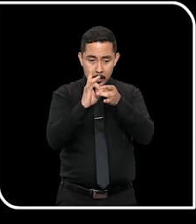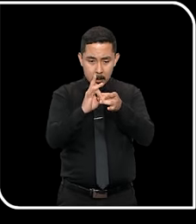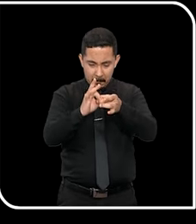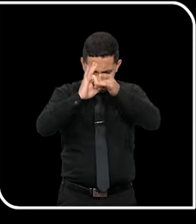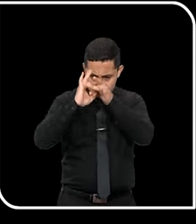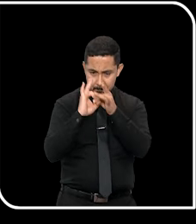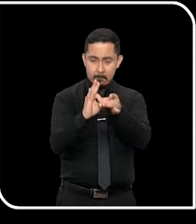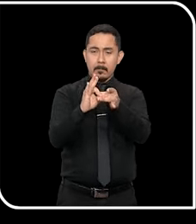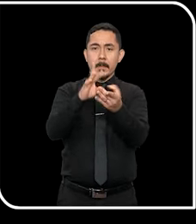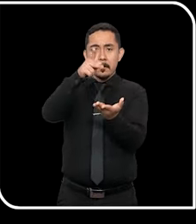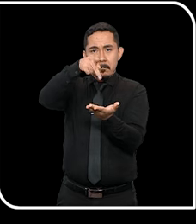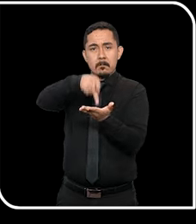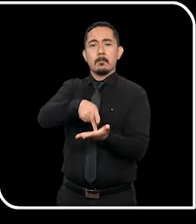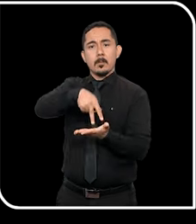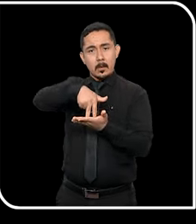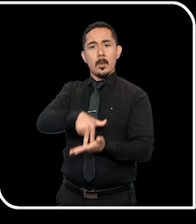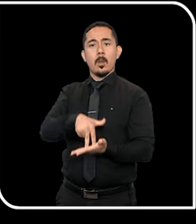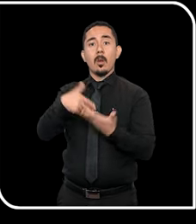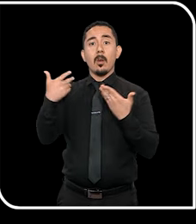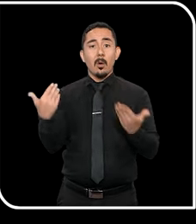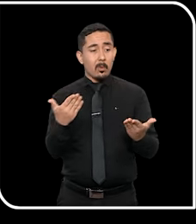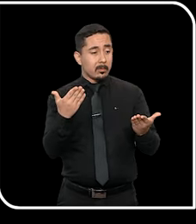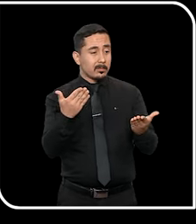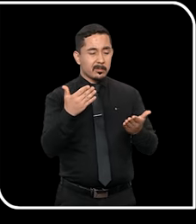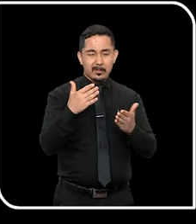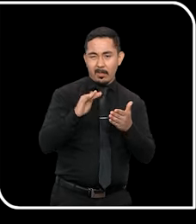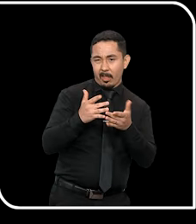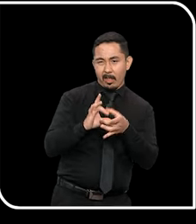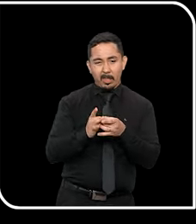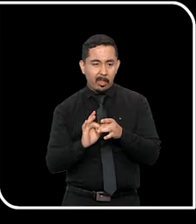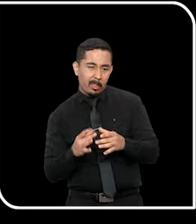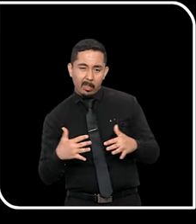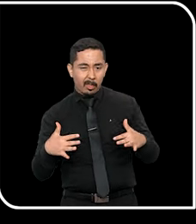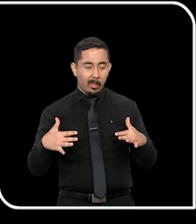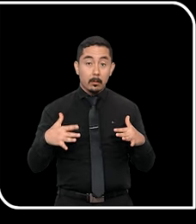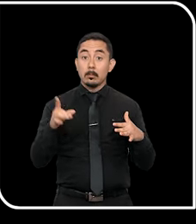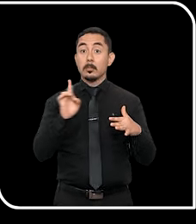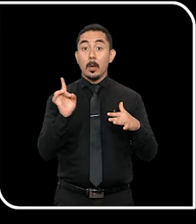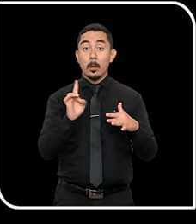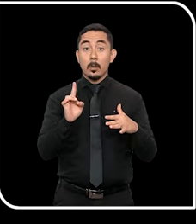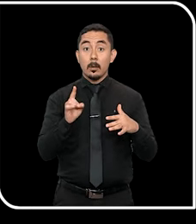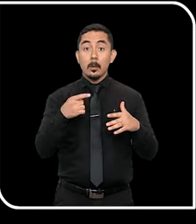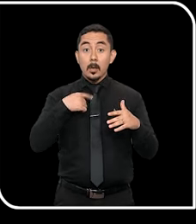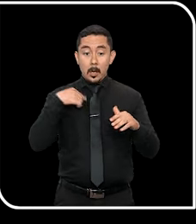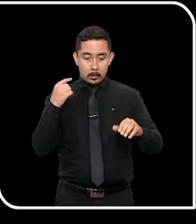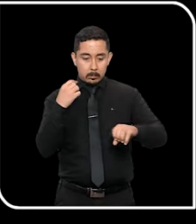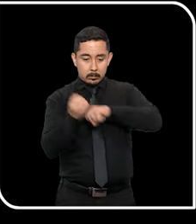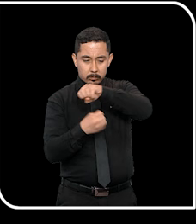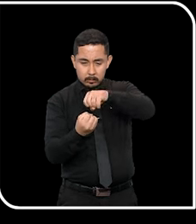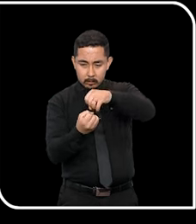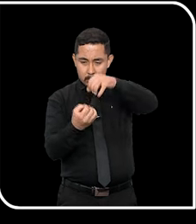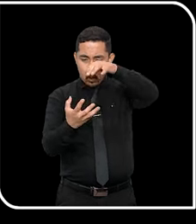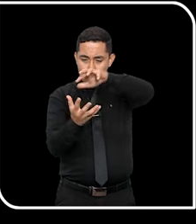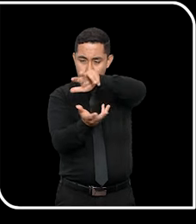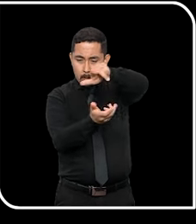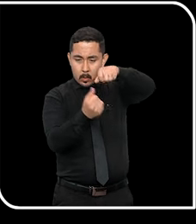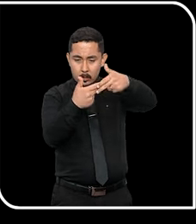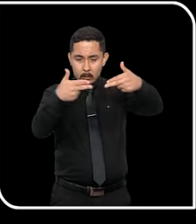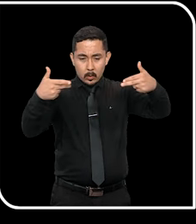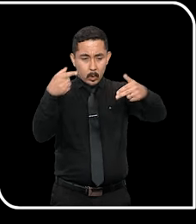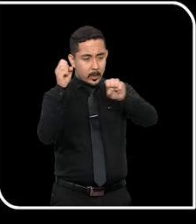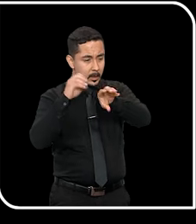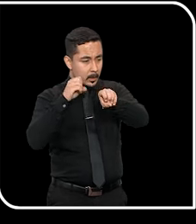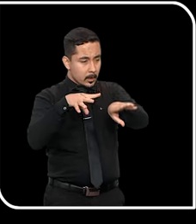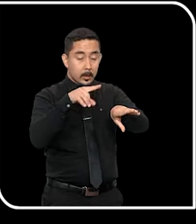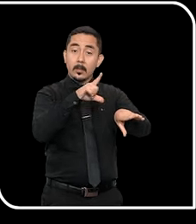ponte firme segura para que eles atravessem ou não eu sou uma criadora de mund enquanto mãe o quanto que a